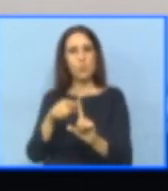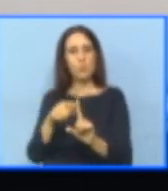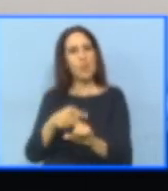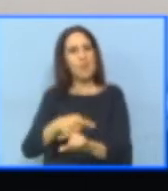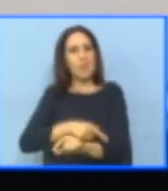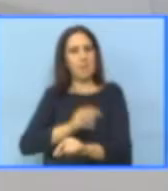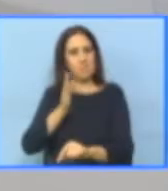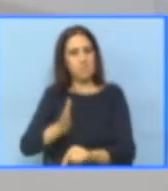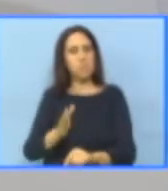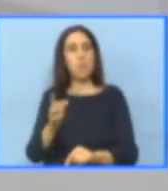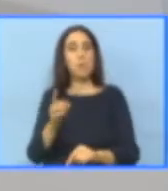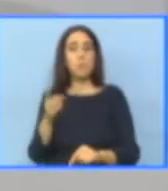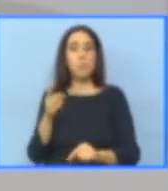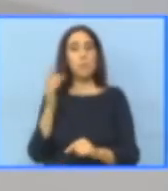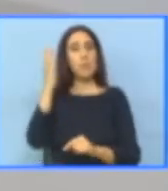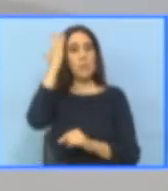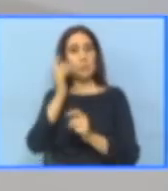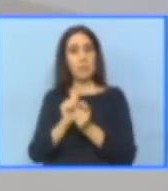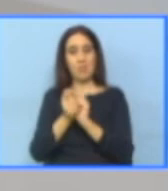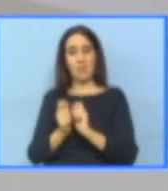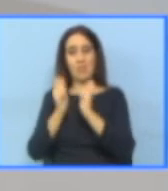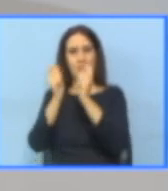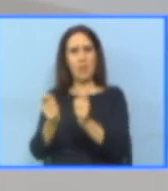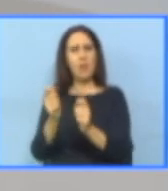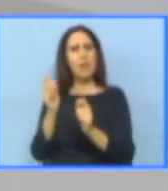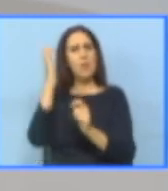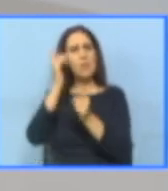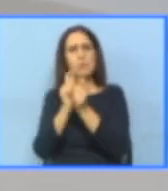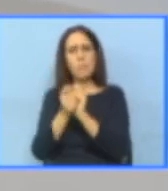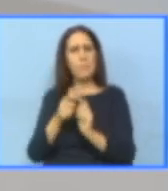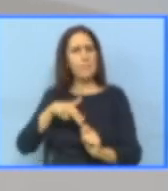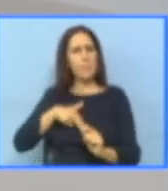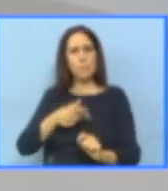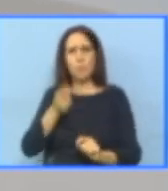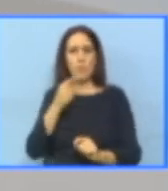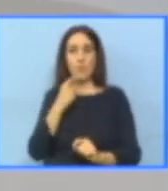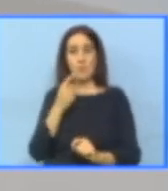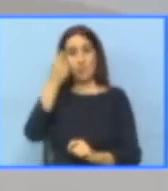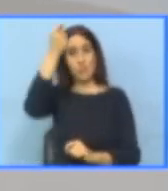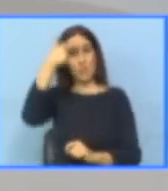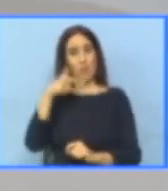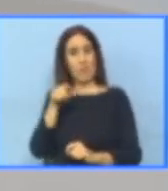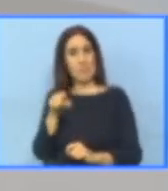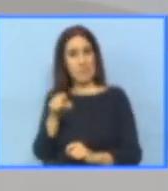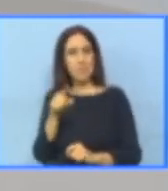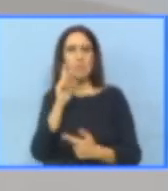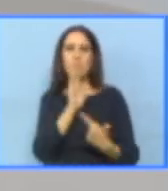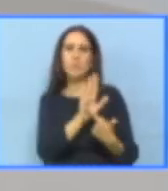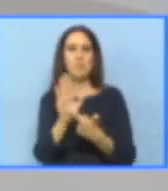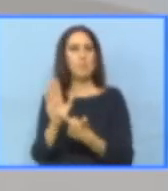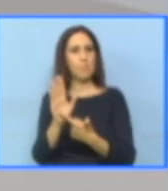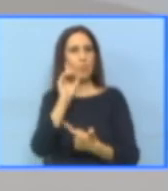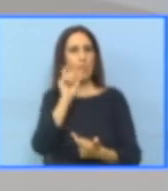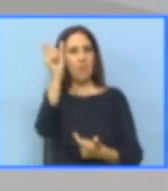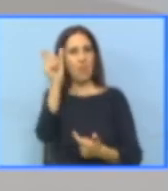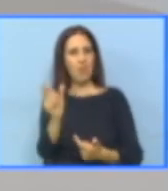A canonização não é um prémio, é dizer que naquela história há um exemplo